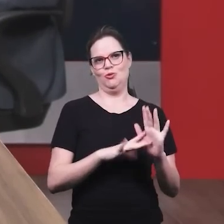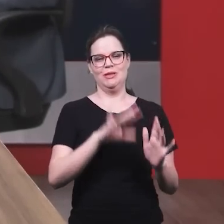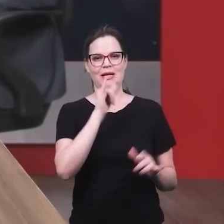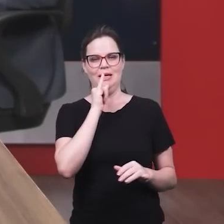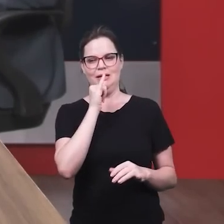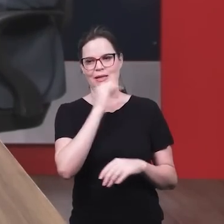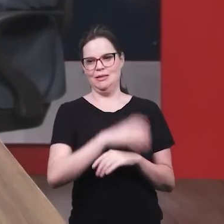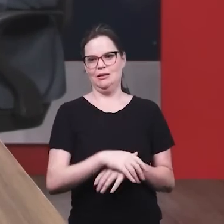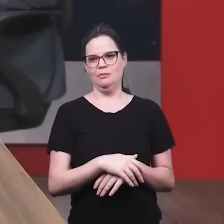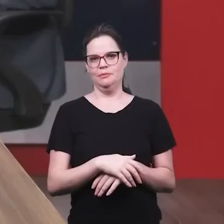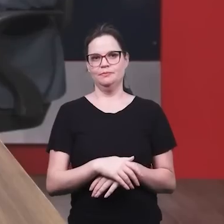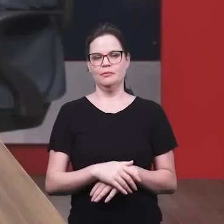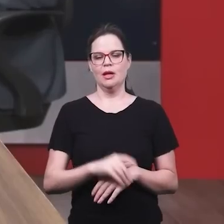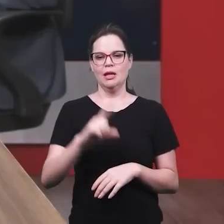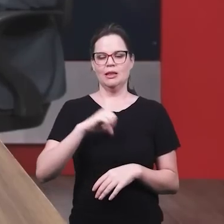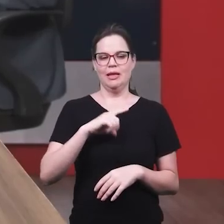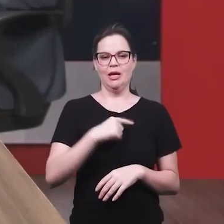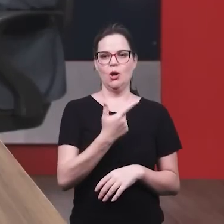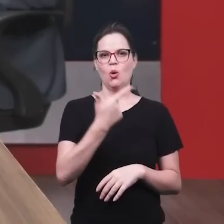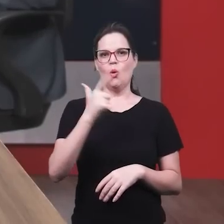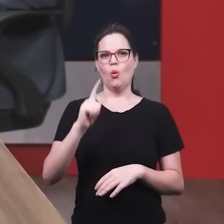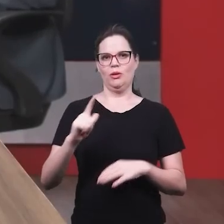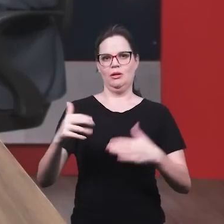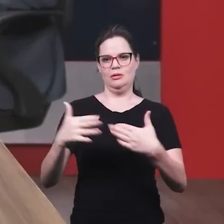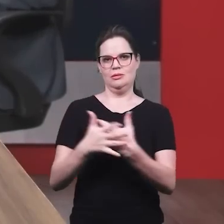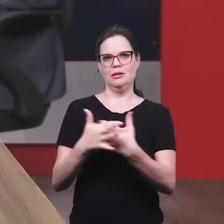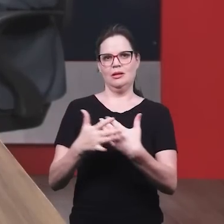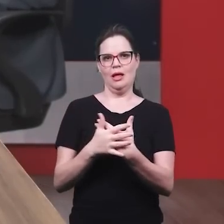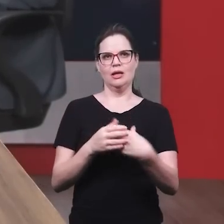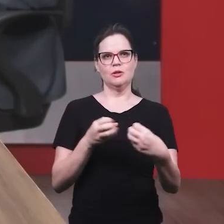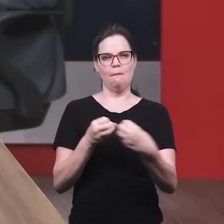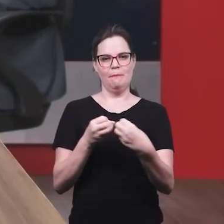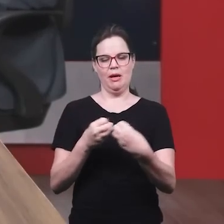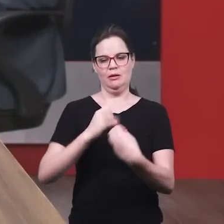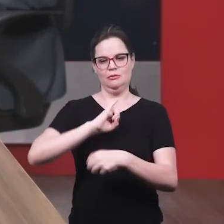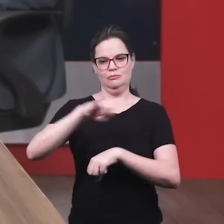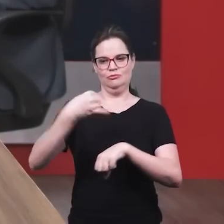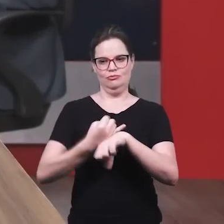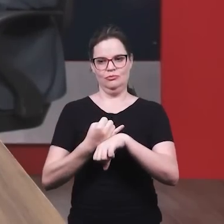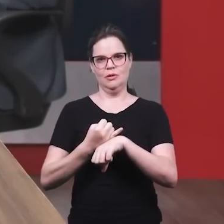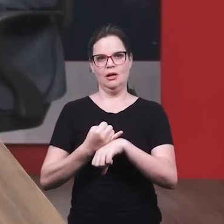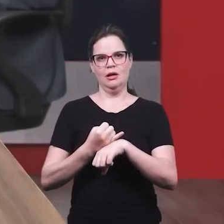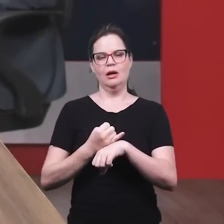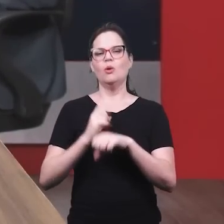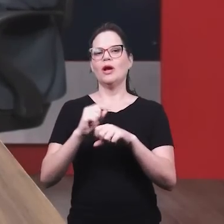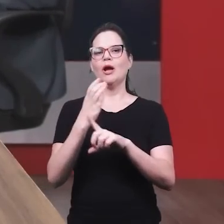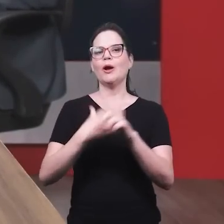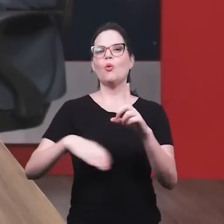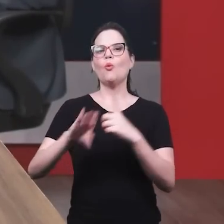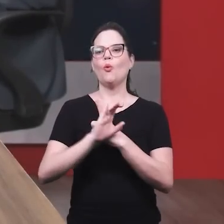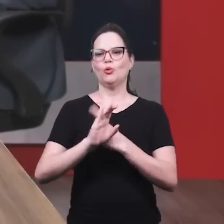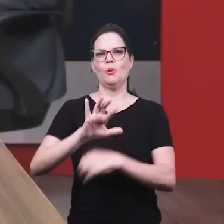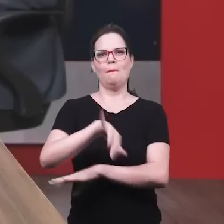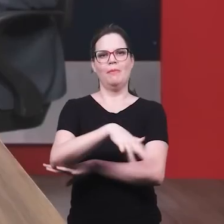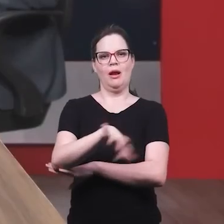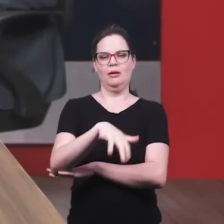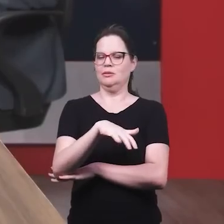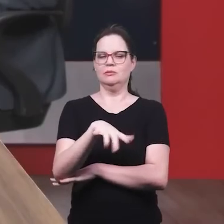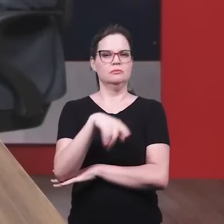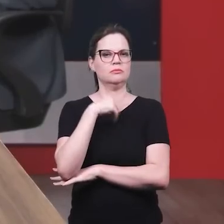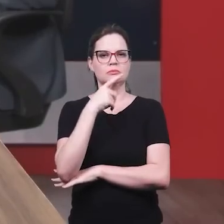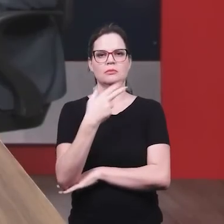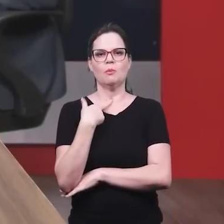em Asdod e Asquelon, por exemplo, que já fica na Judéia, mesmo em Jerusalém, fazer um culto na praça. Mas lá em Caná